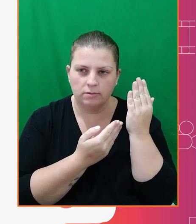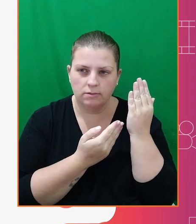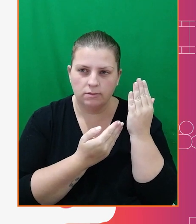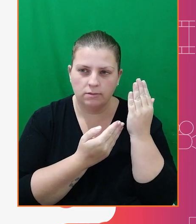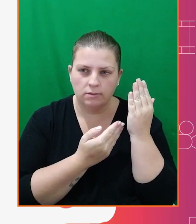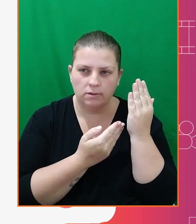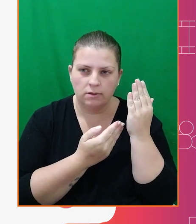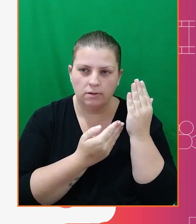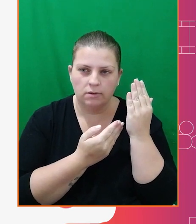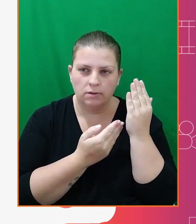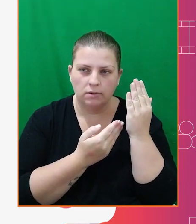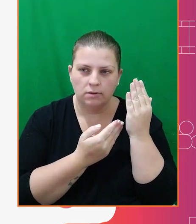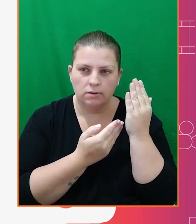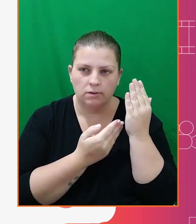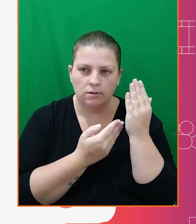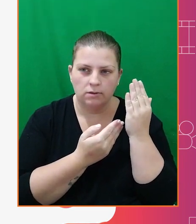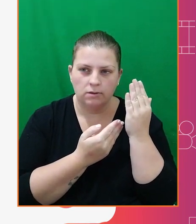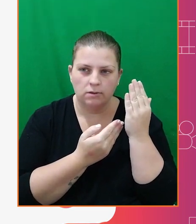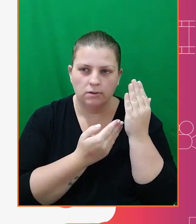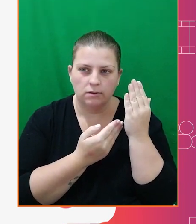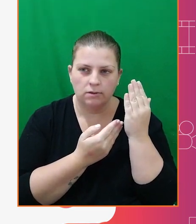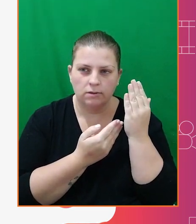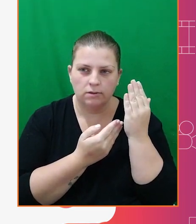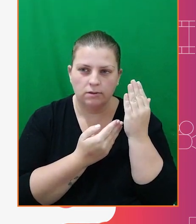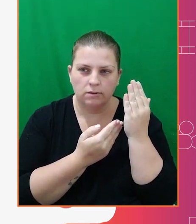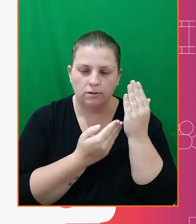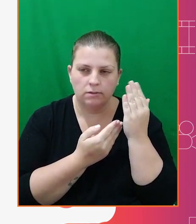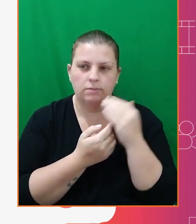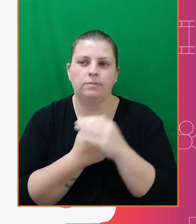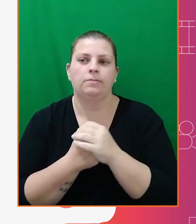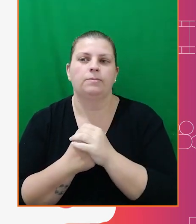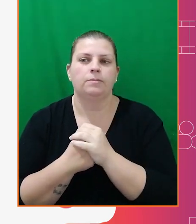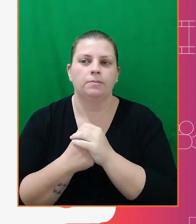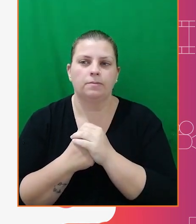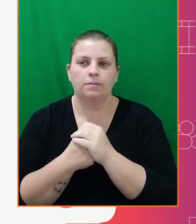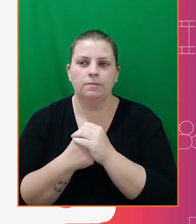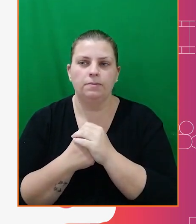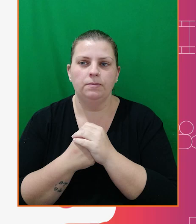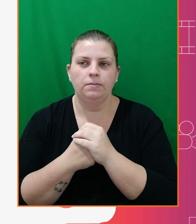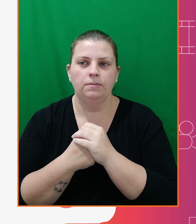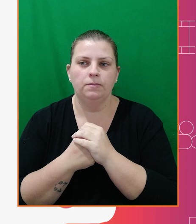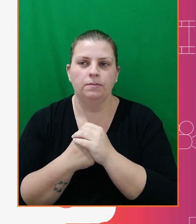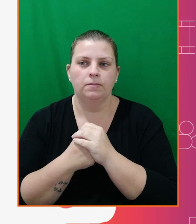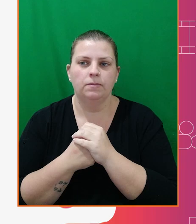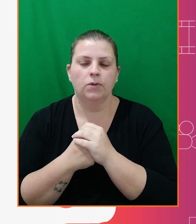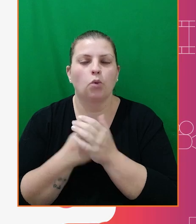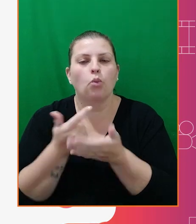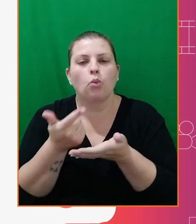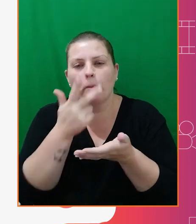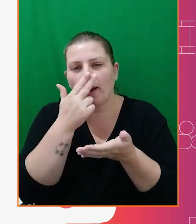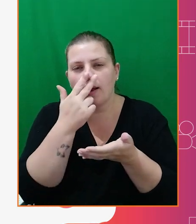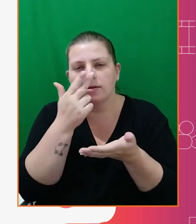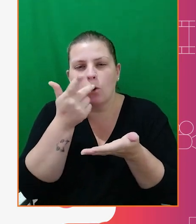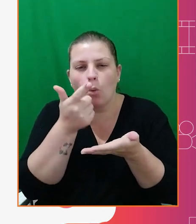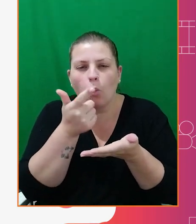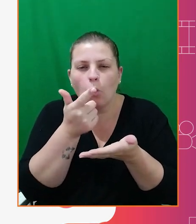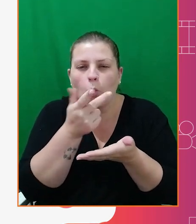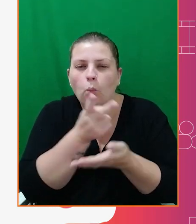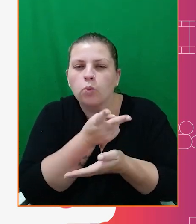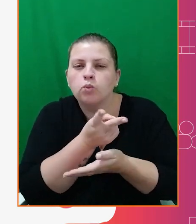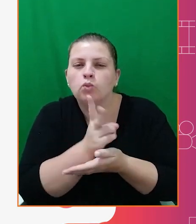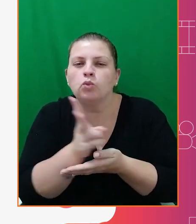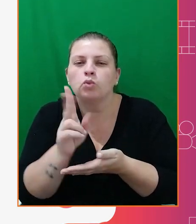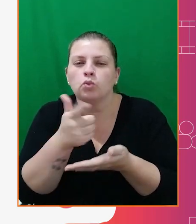algumas intermediárias, dando a sensação de que elas continuam por entre as partes que